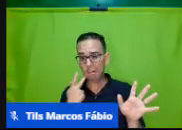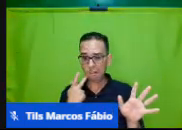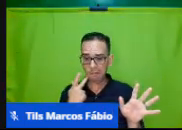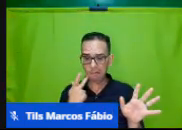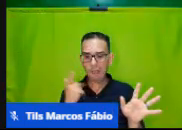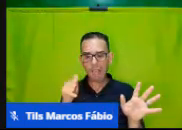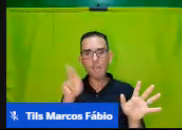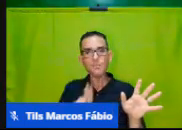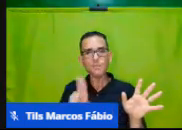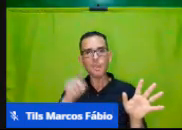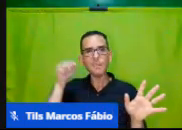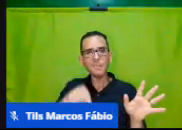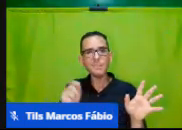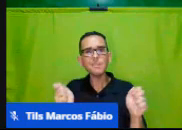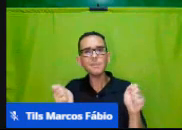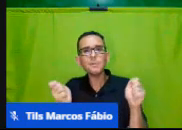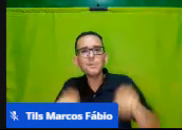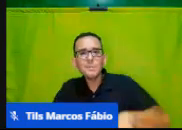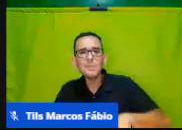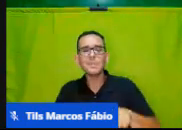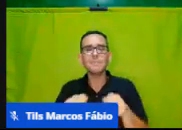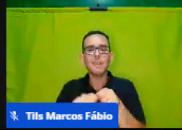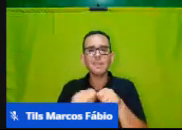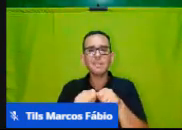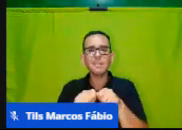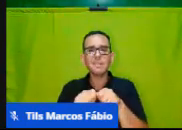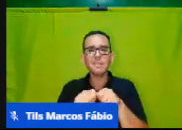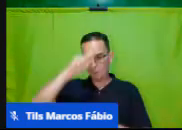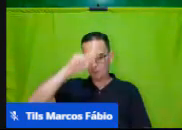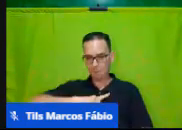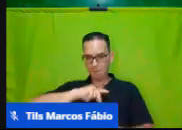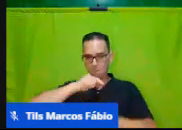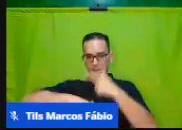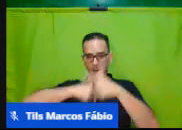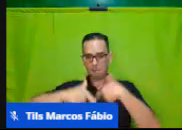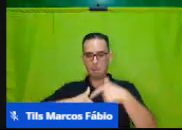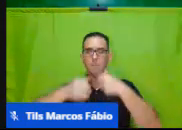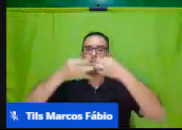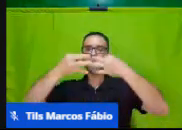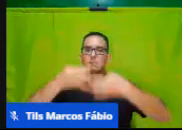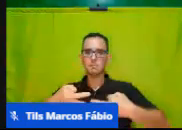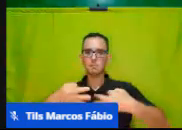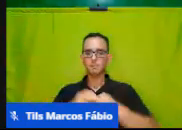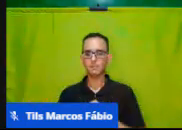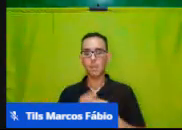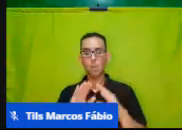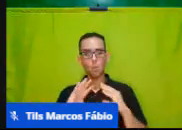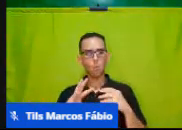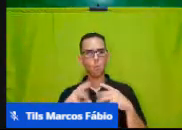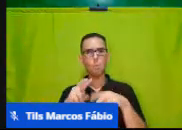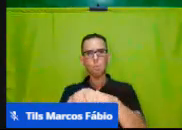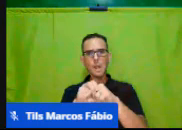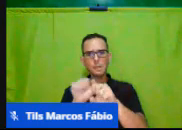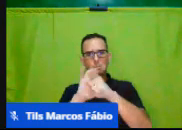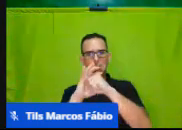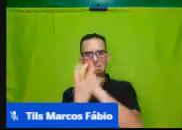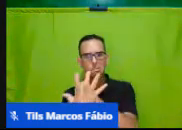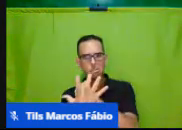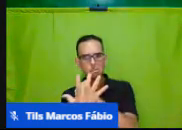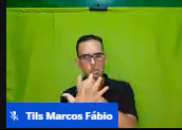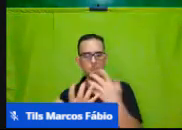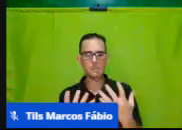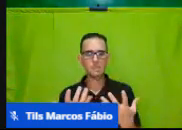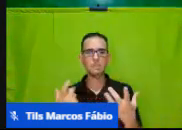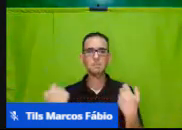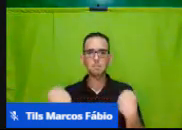utilizado aqui para conseguir fazer o meu trabalho, né? Então, assim, com essa pandemia, né, eu tive que fazer